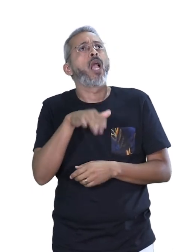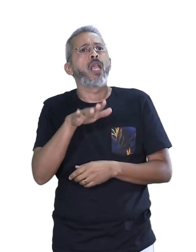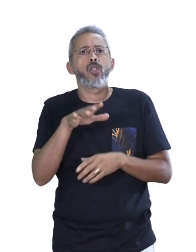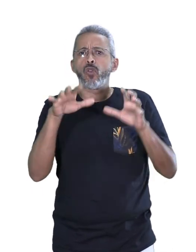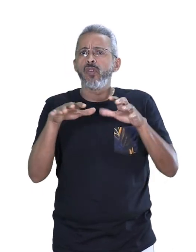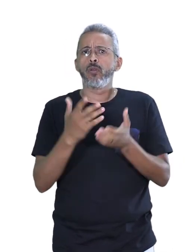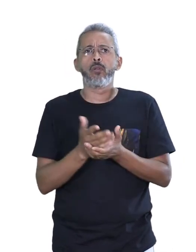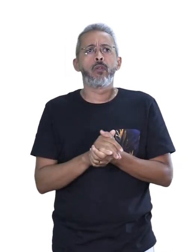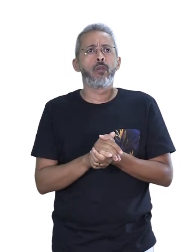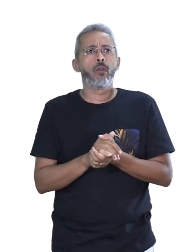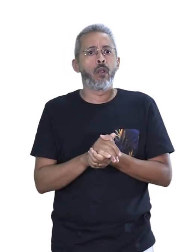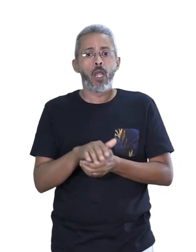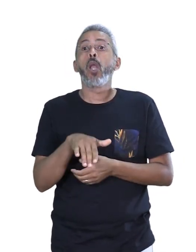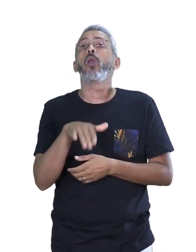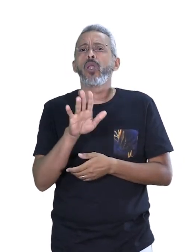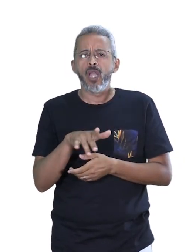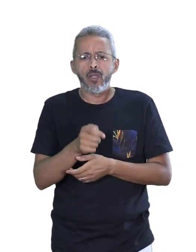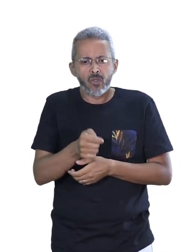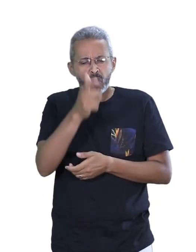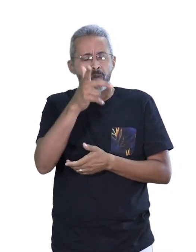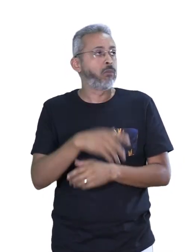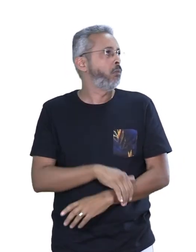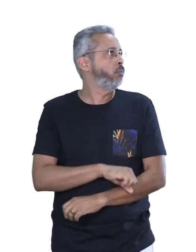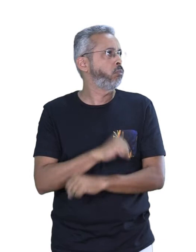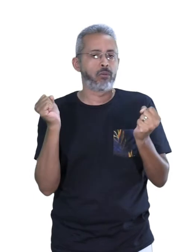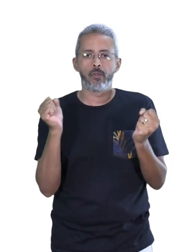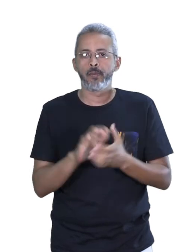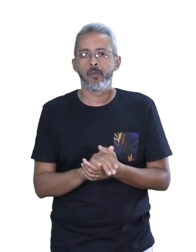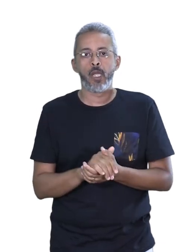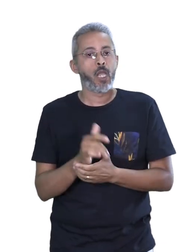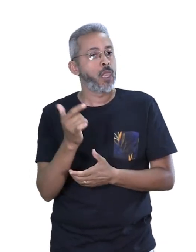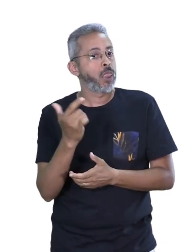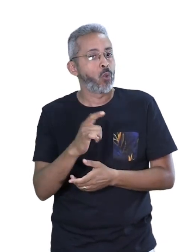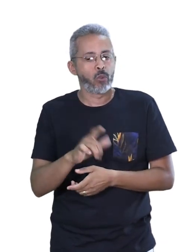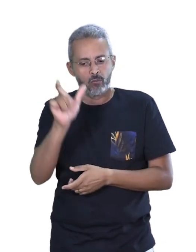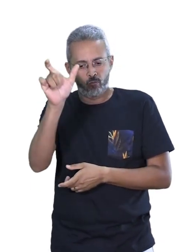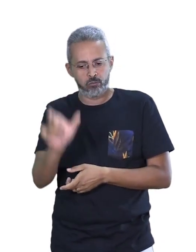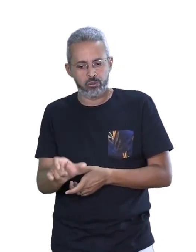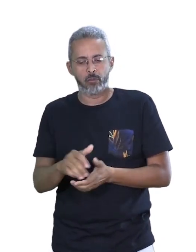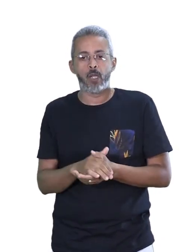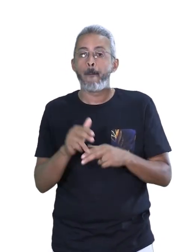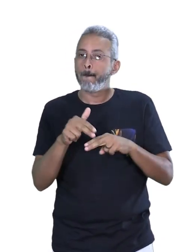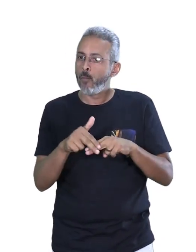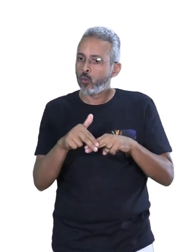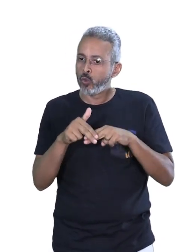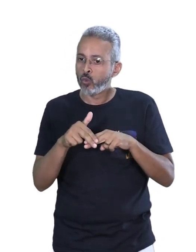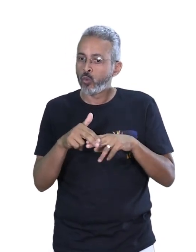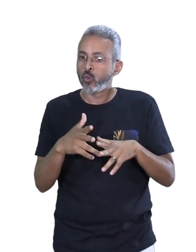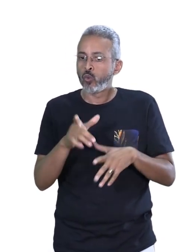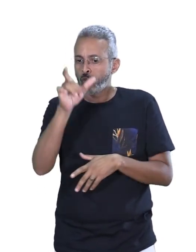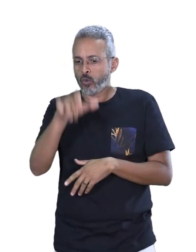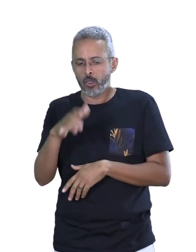choveu? Quem há? Quem são 12 horas? Impossível! Não tem sujeito. Por